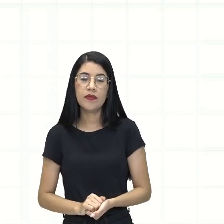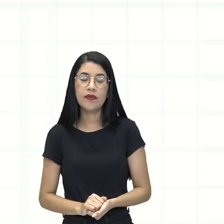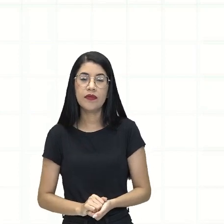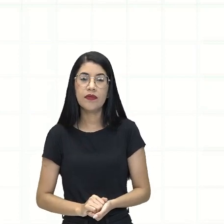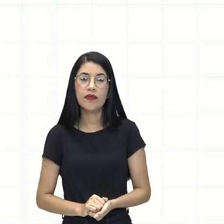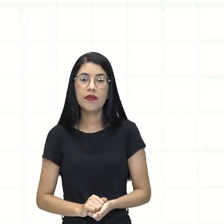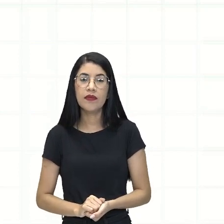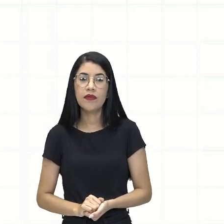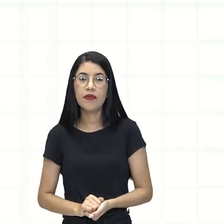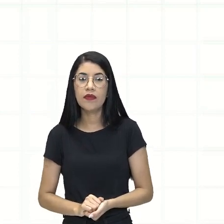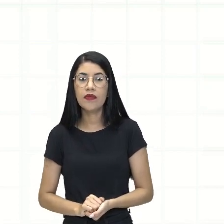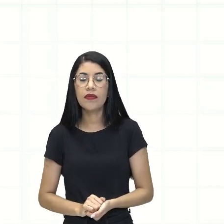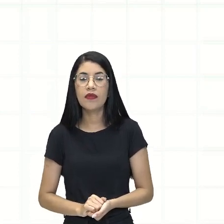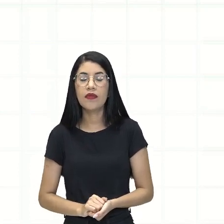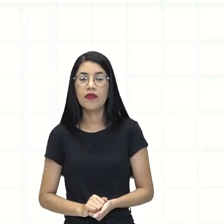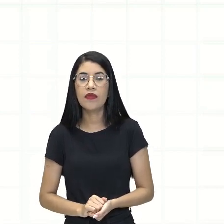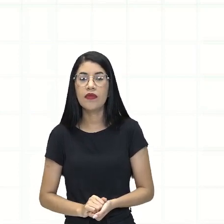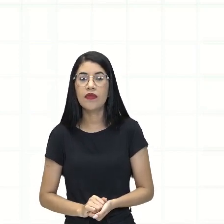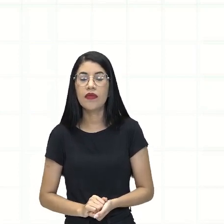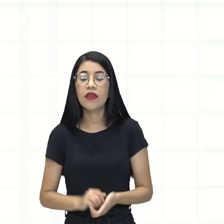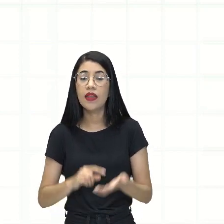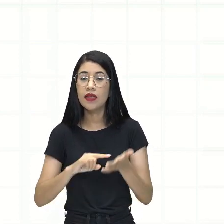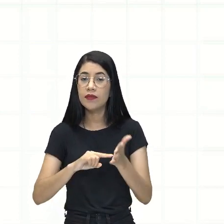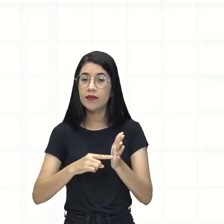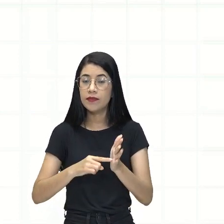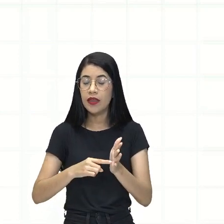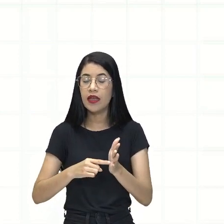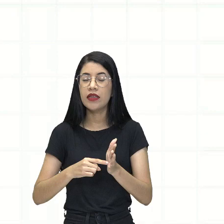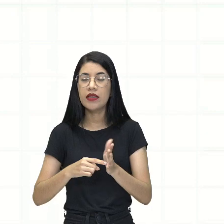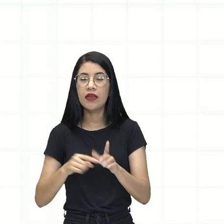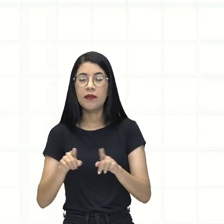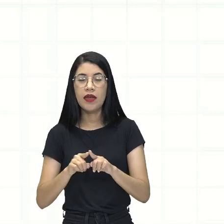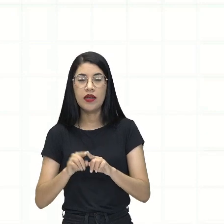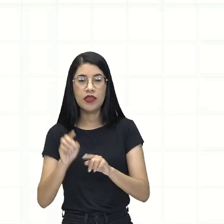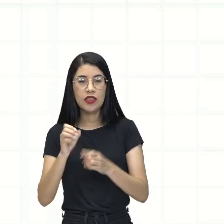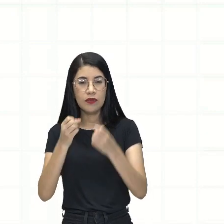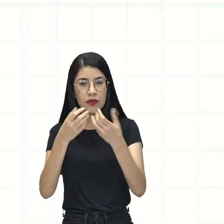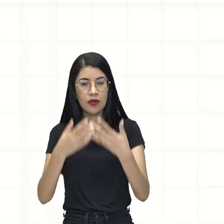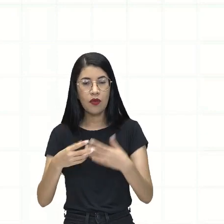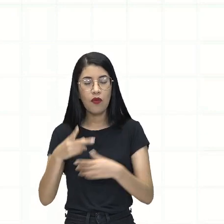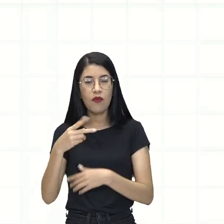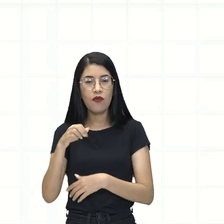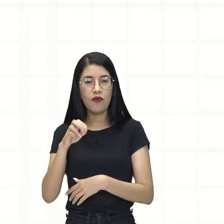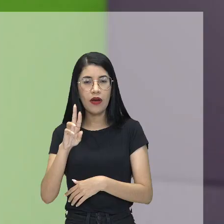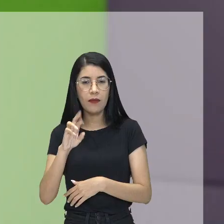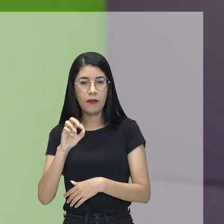térmicas, e nós falamos aí dos vapores, né, do uso do vapor,